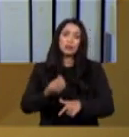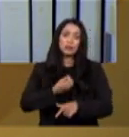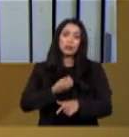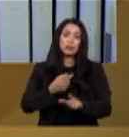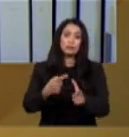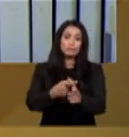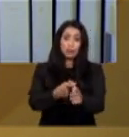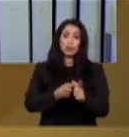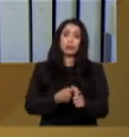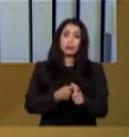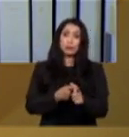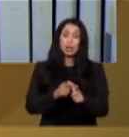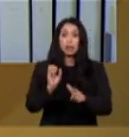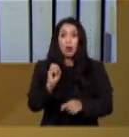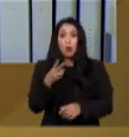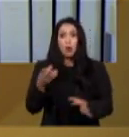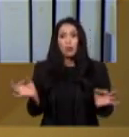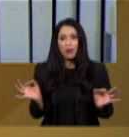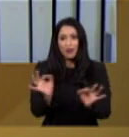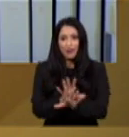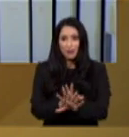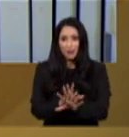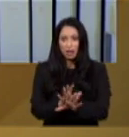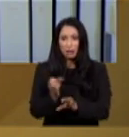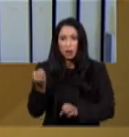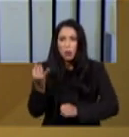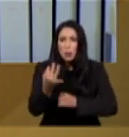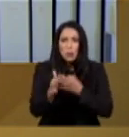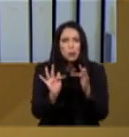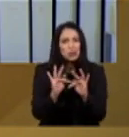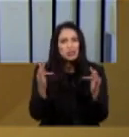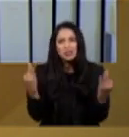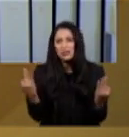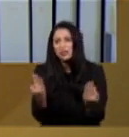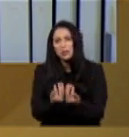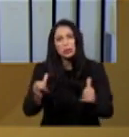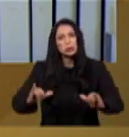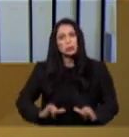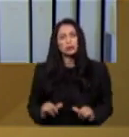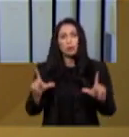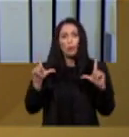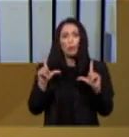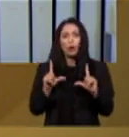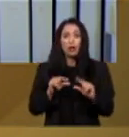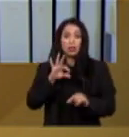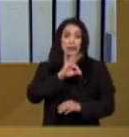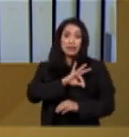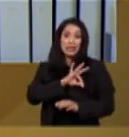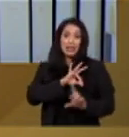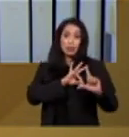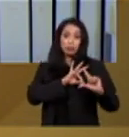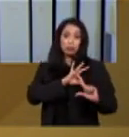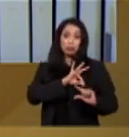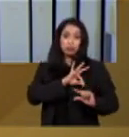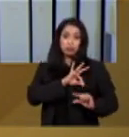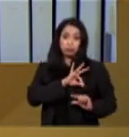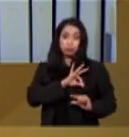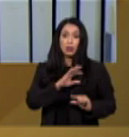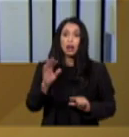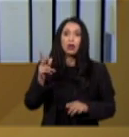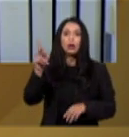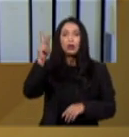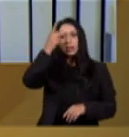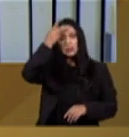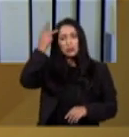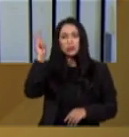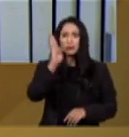foram suspensos ou encerrados. Inúmeras famílias perderam ou sofreram redução de sua renda. O brasileiro passou a